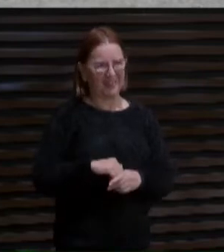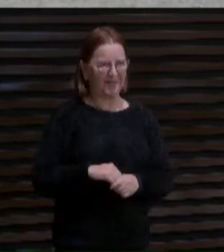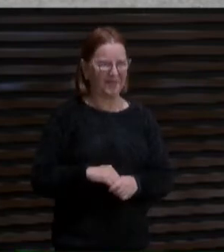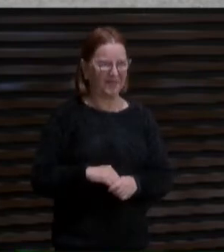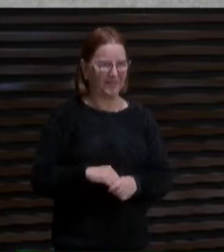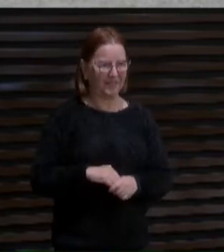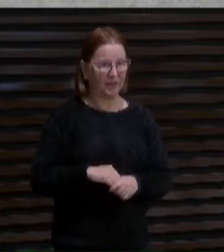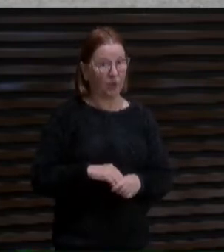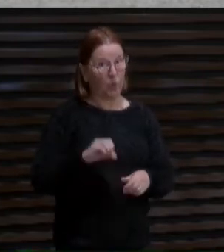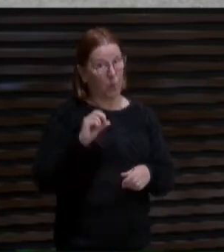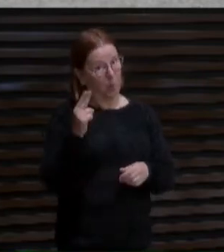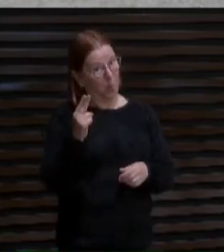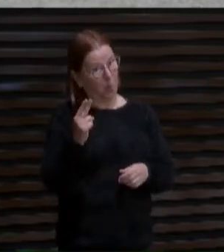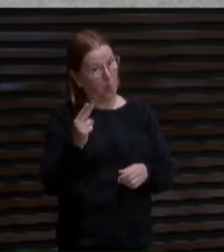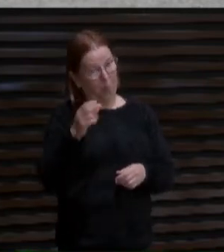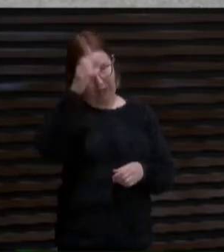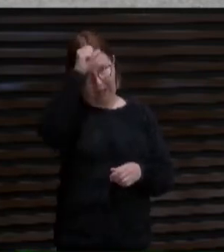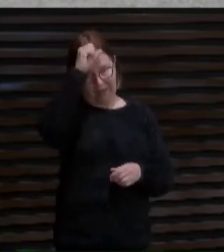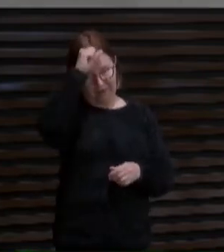Ou você aprende biblicamente